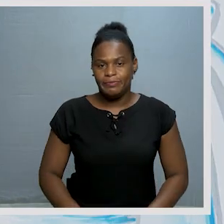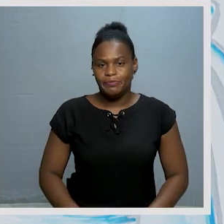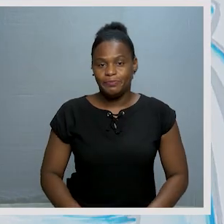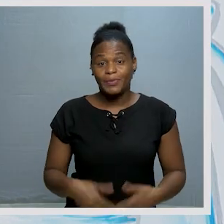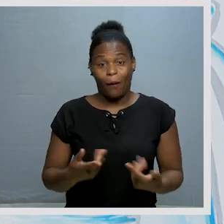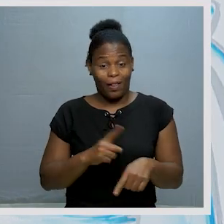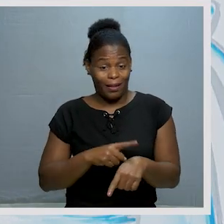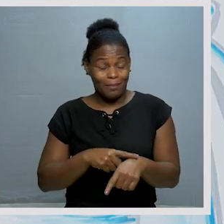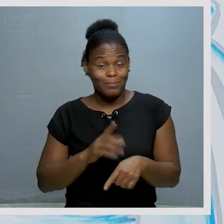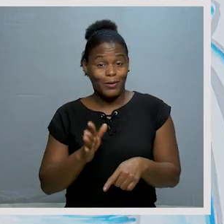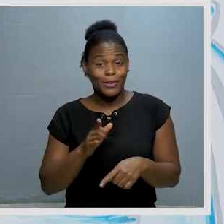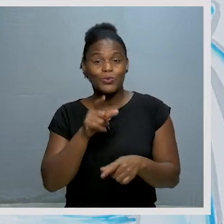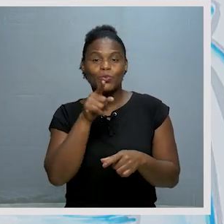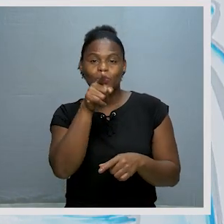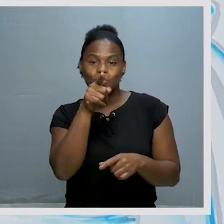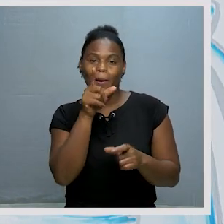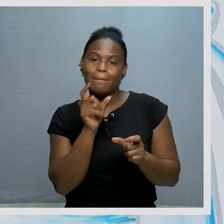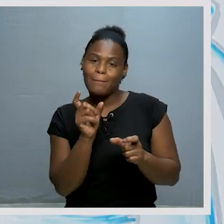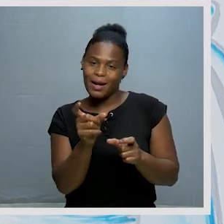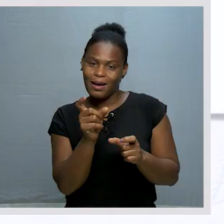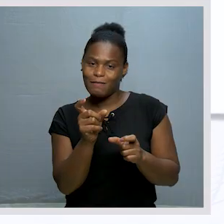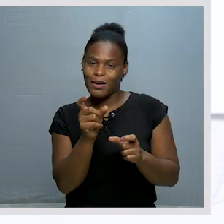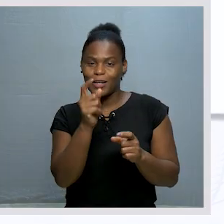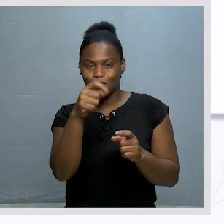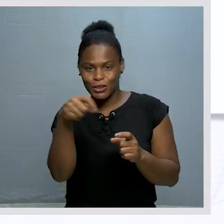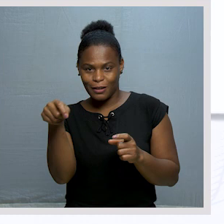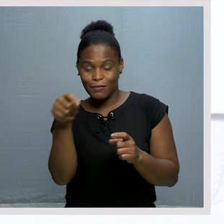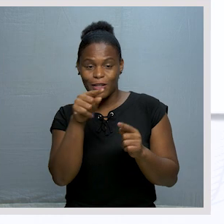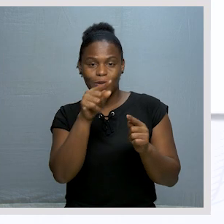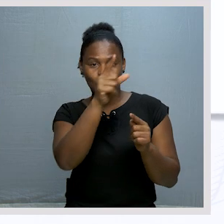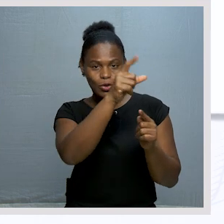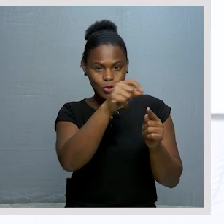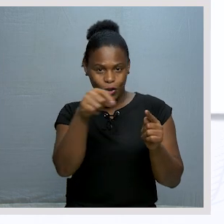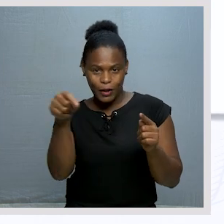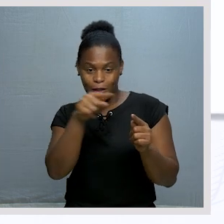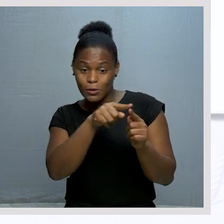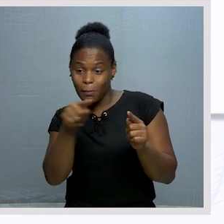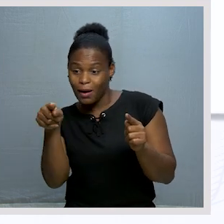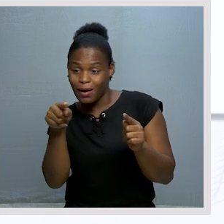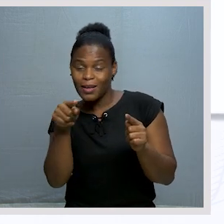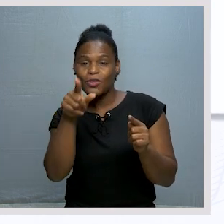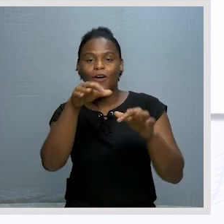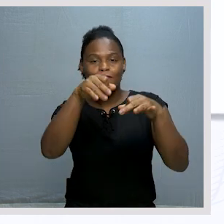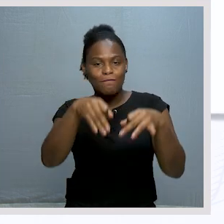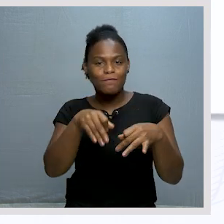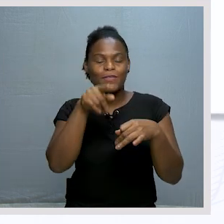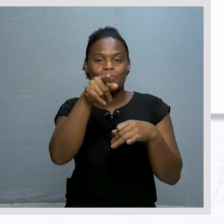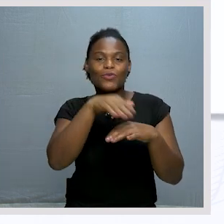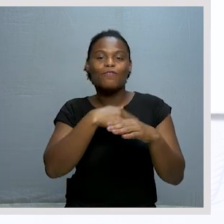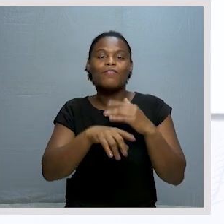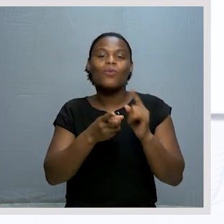Para ganharmos o tempo, vocês vão escrever as palavras, vocês vão deixar os espaços e, no fim, vocês vão fazer o